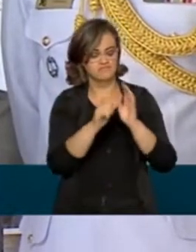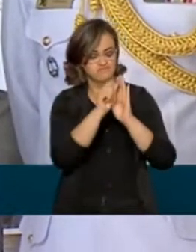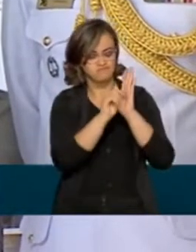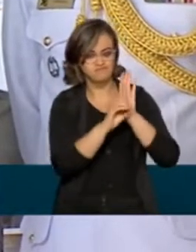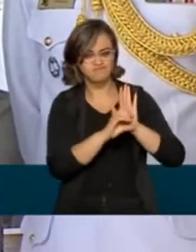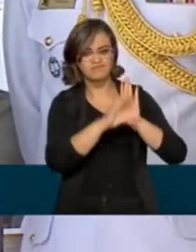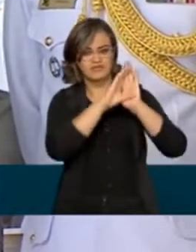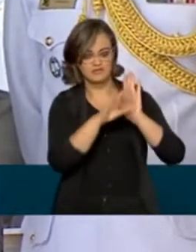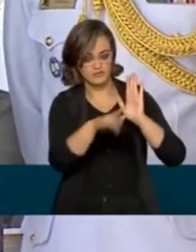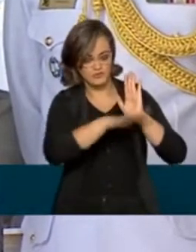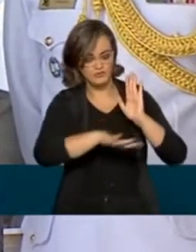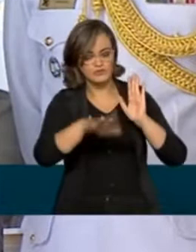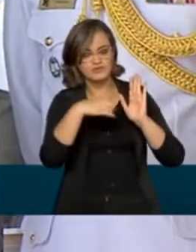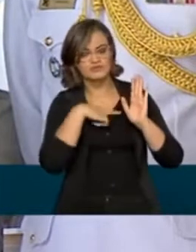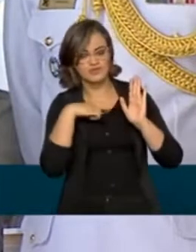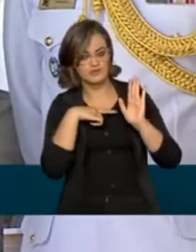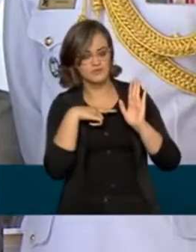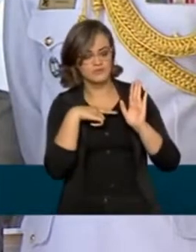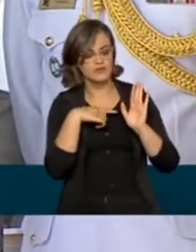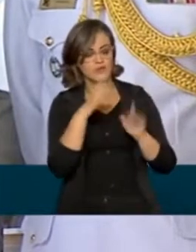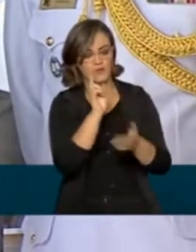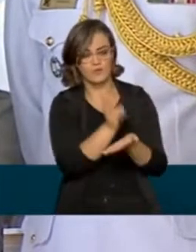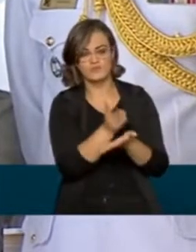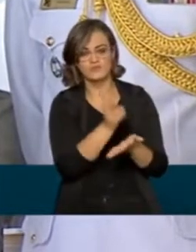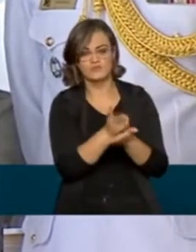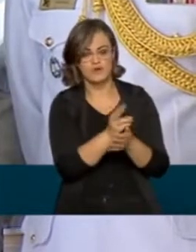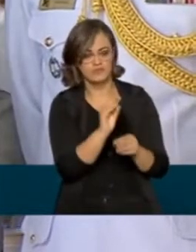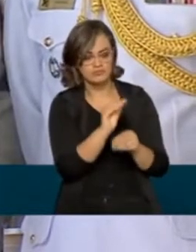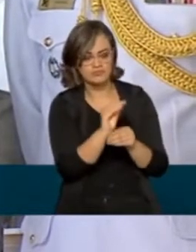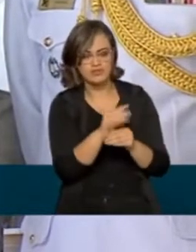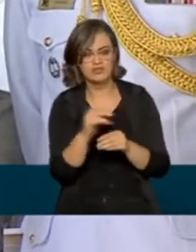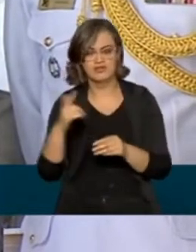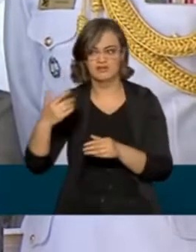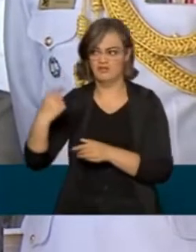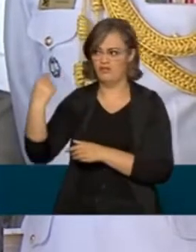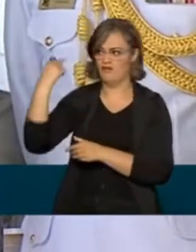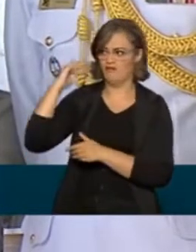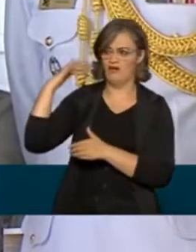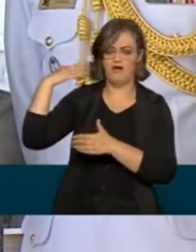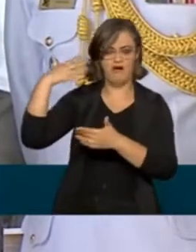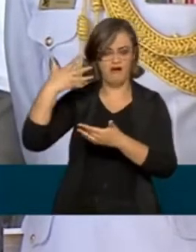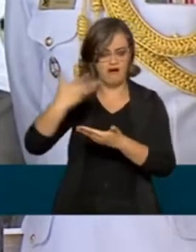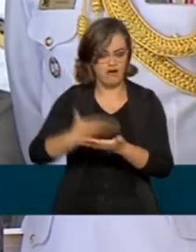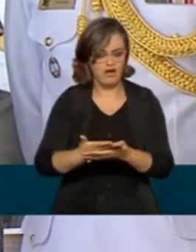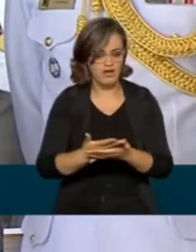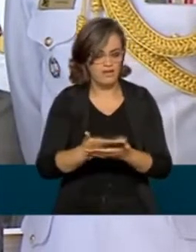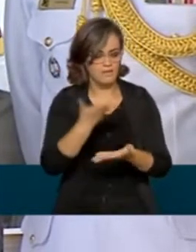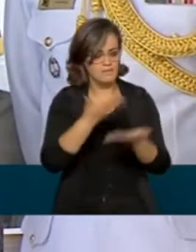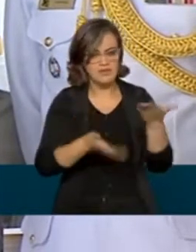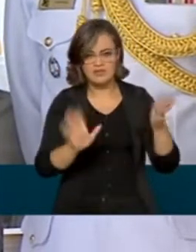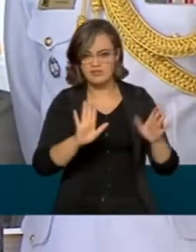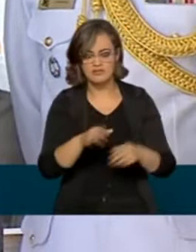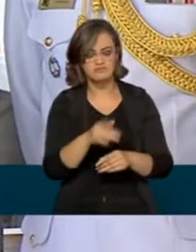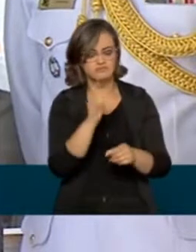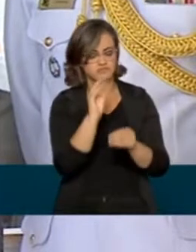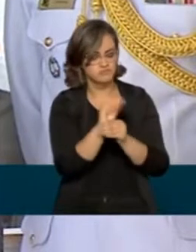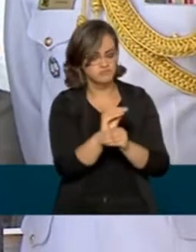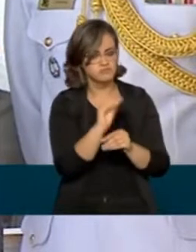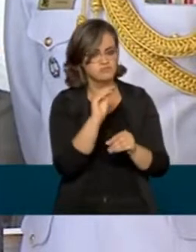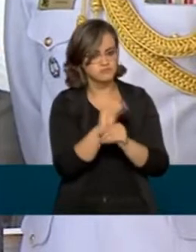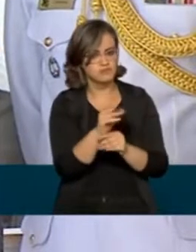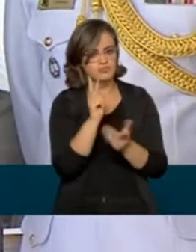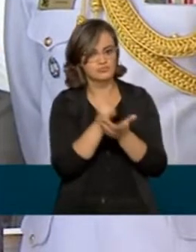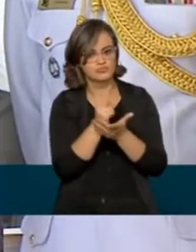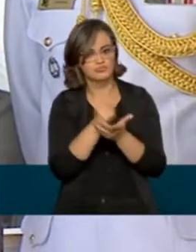nossos antepassados em uma história de dedicação ao país e ao povo brasileiro. Nesse